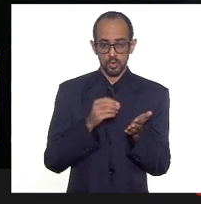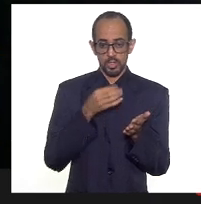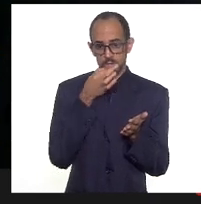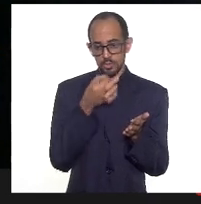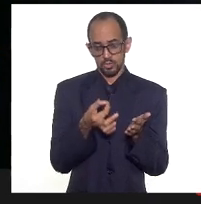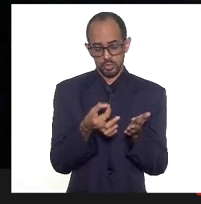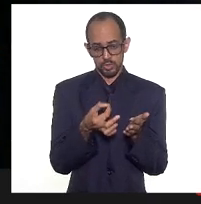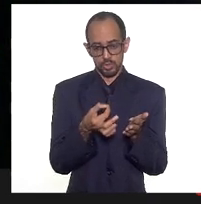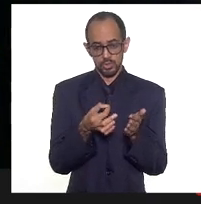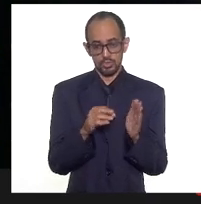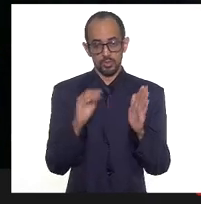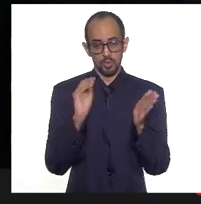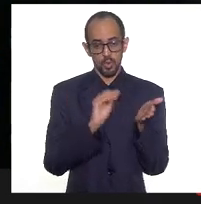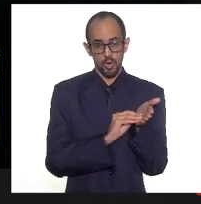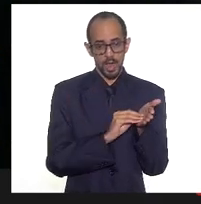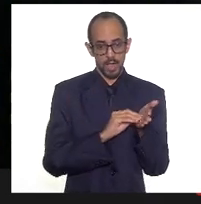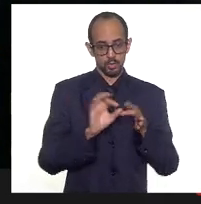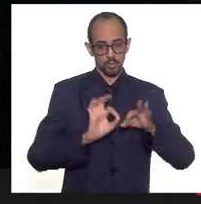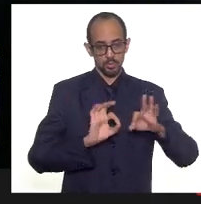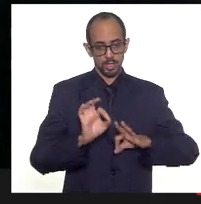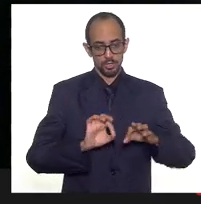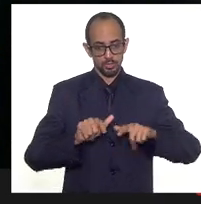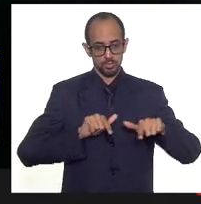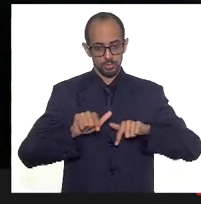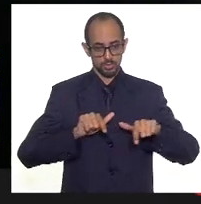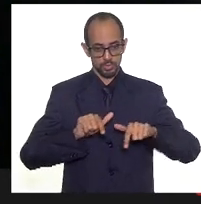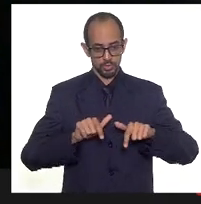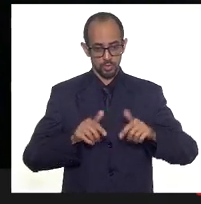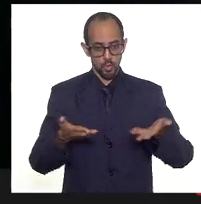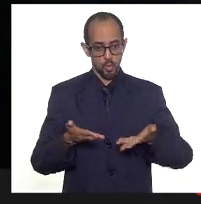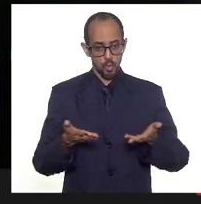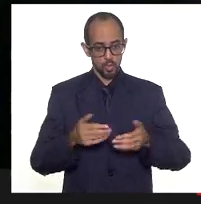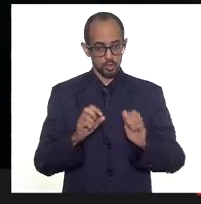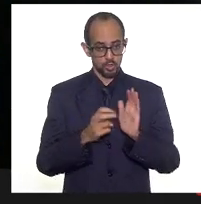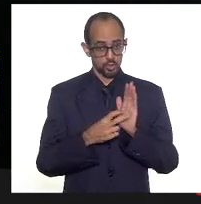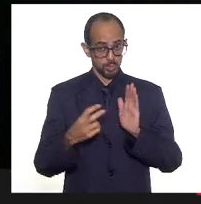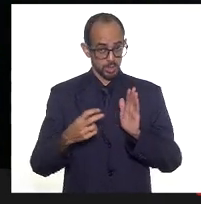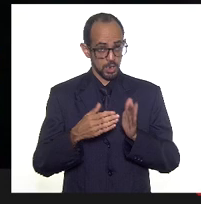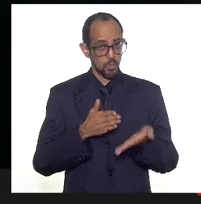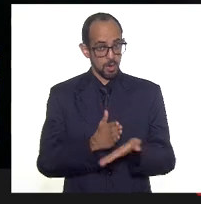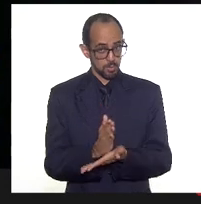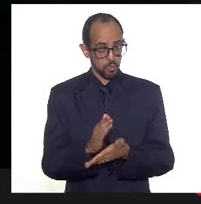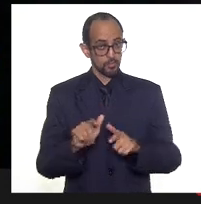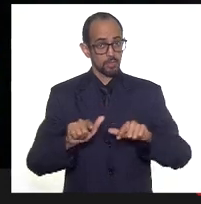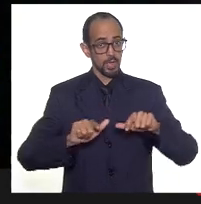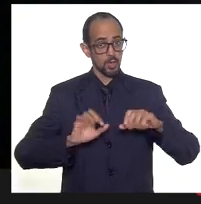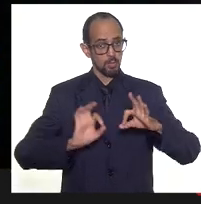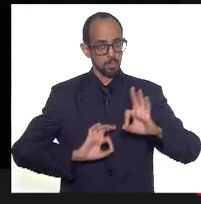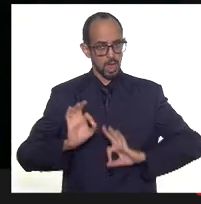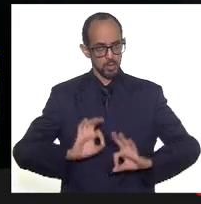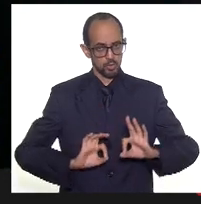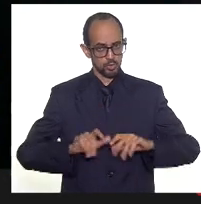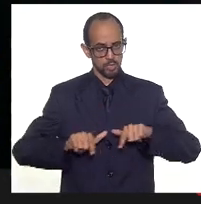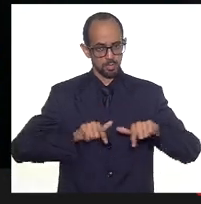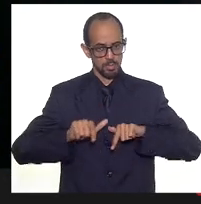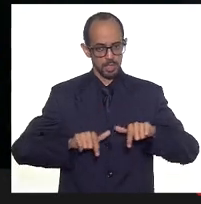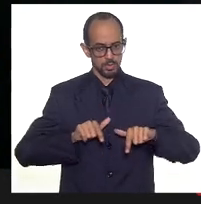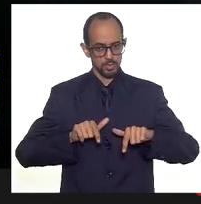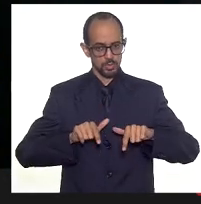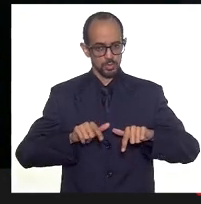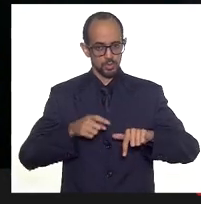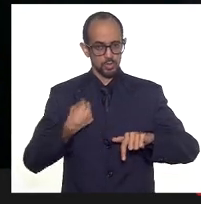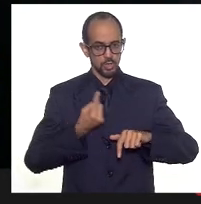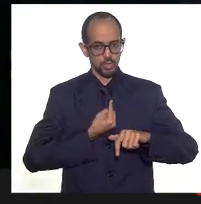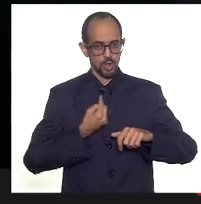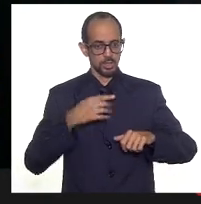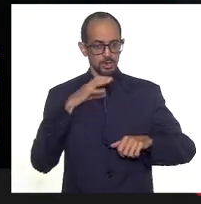estão incluídas no plano e hoje pela manhã, inclusive, eu aprovei o plano, tá? Nós temos observado até uma